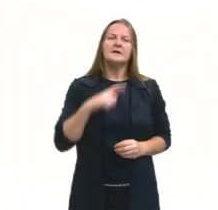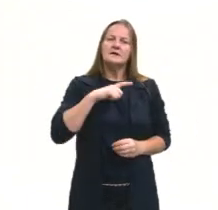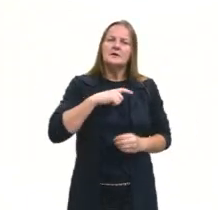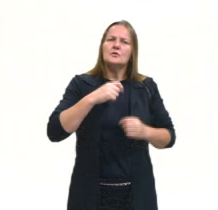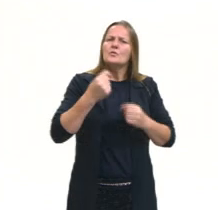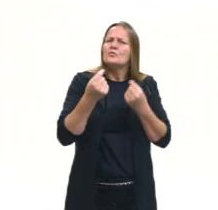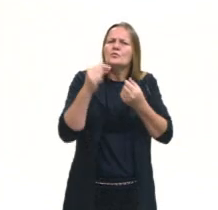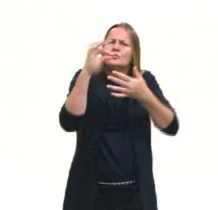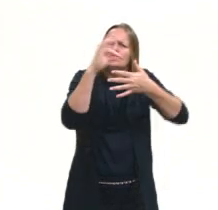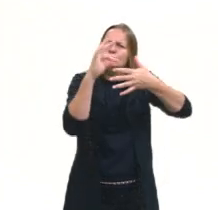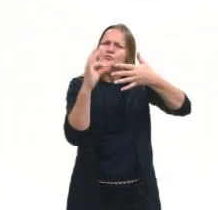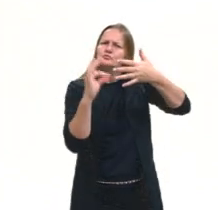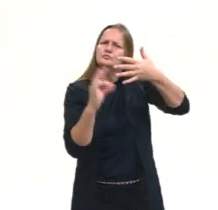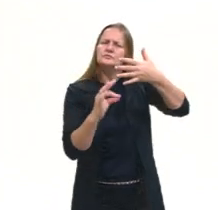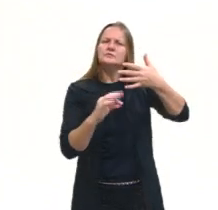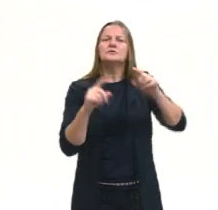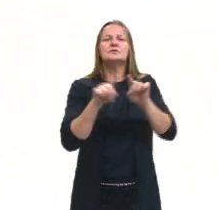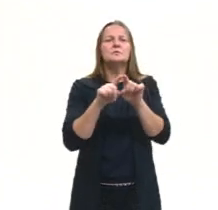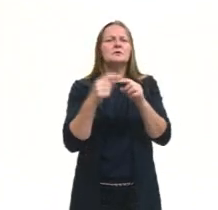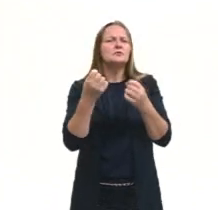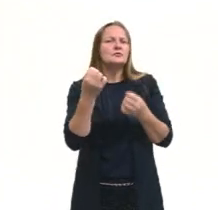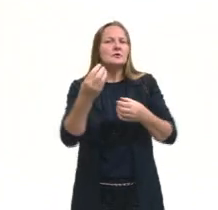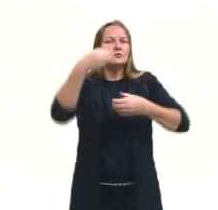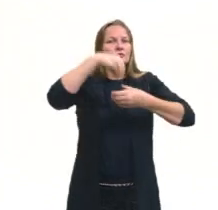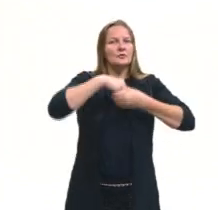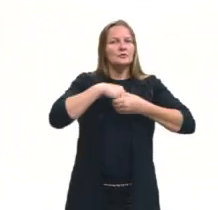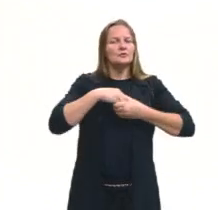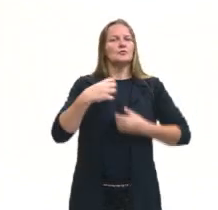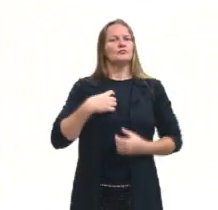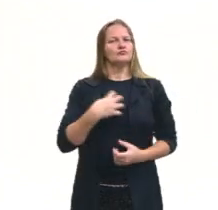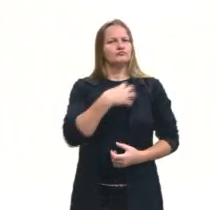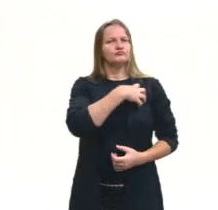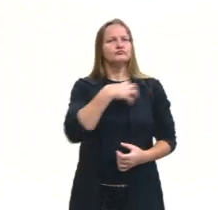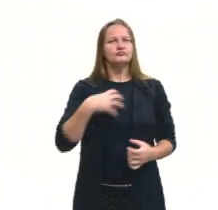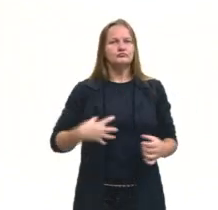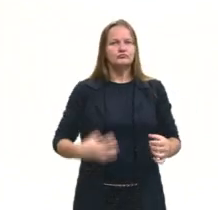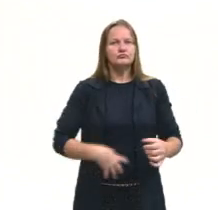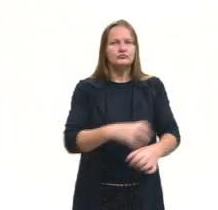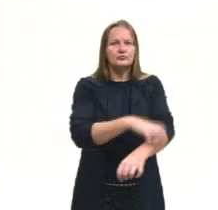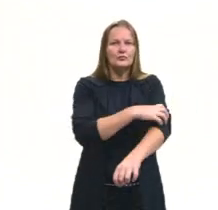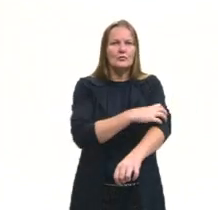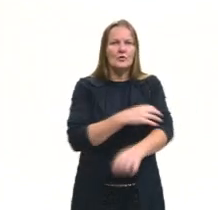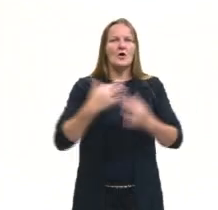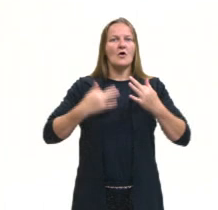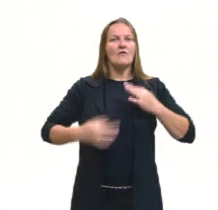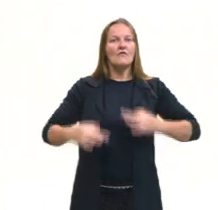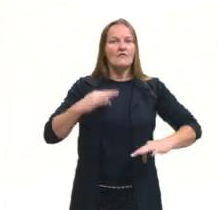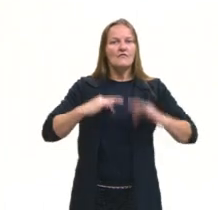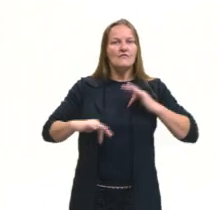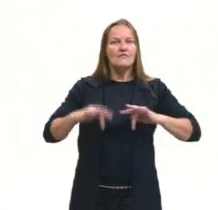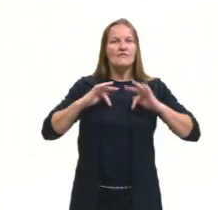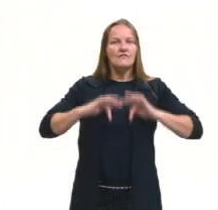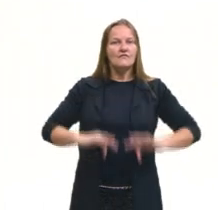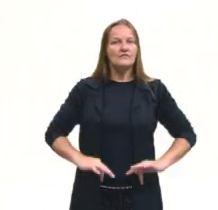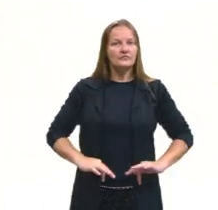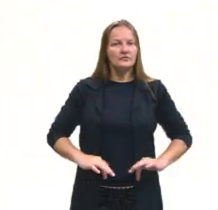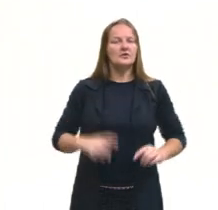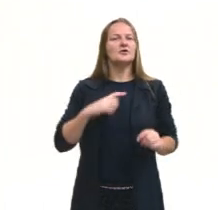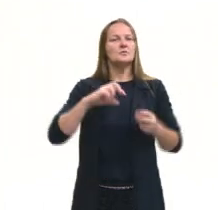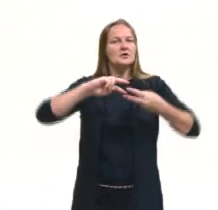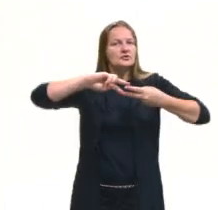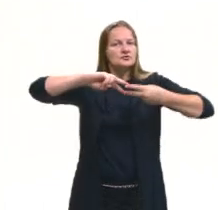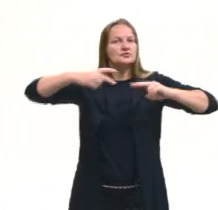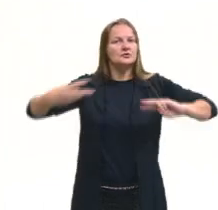aspectos e fenômenos morfológicos fisiológicos e genéticos